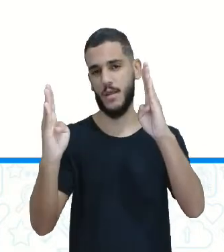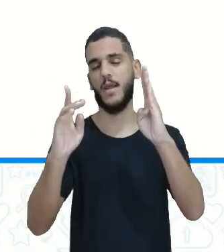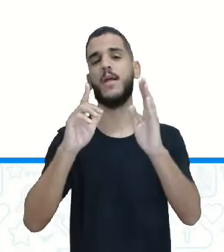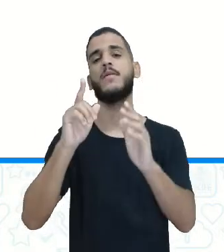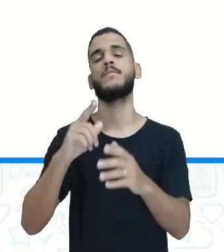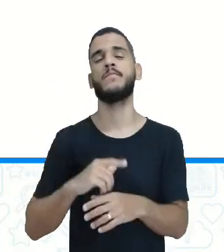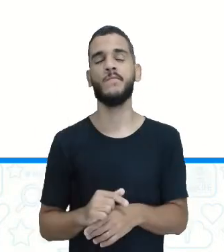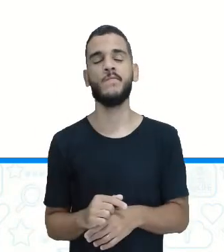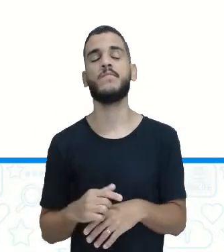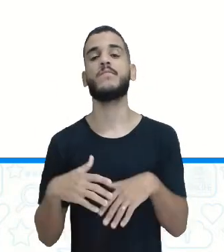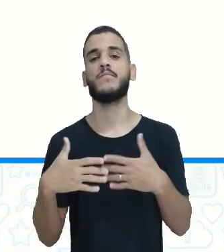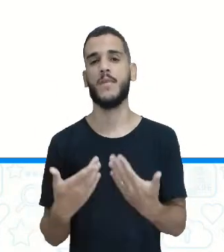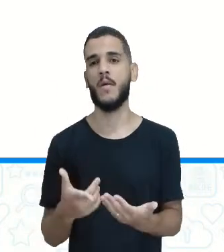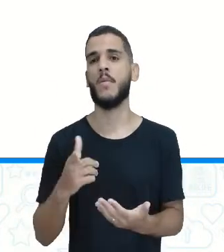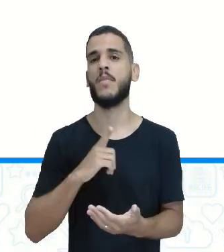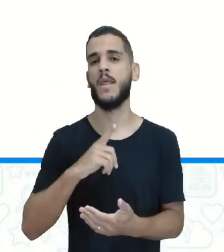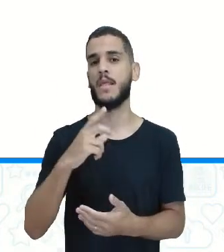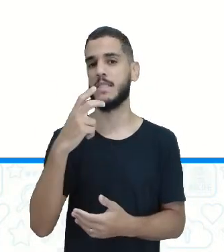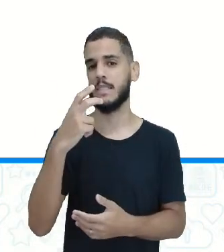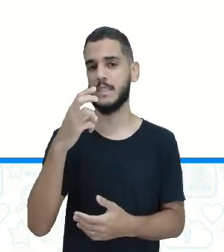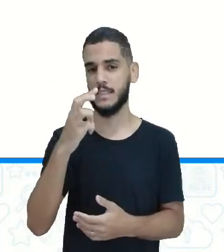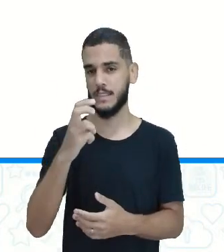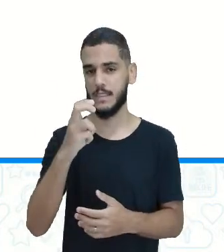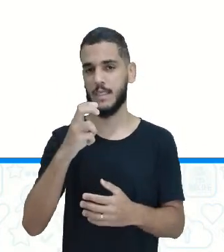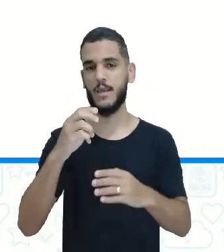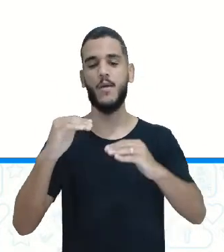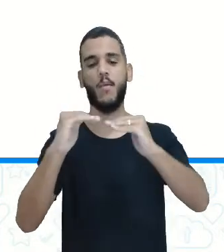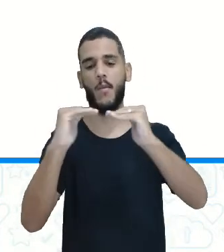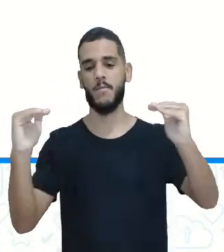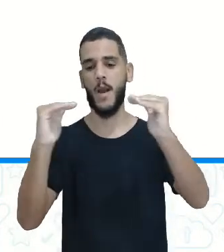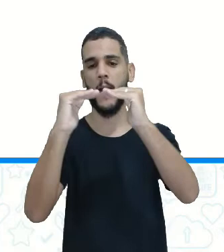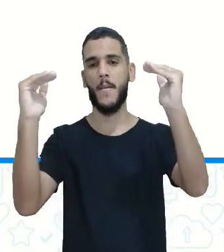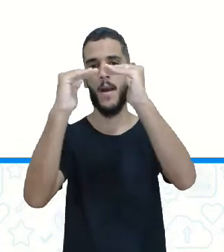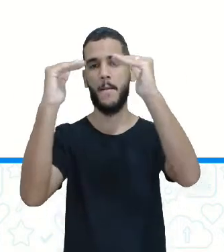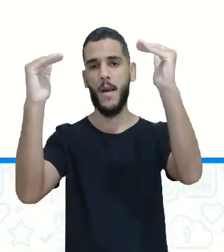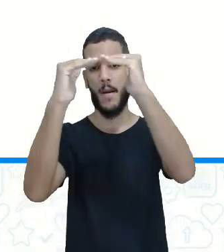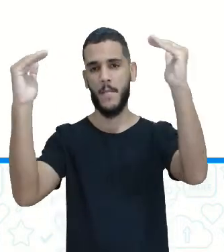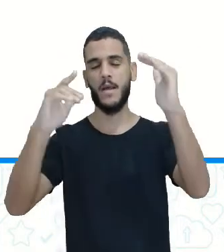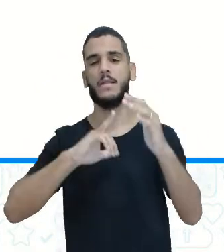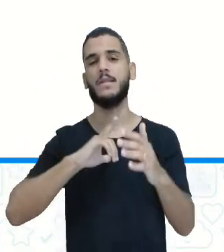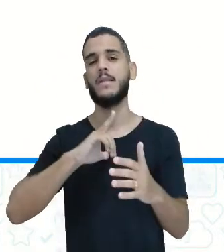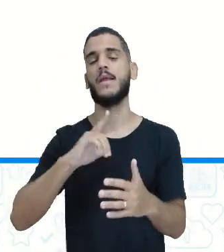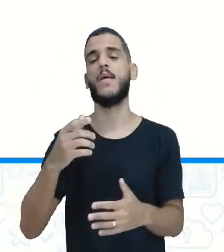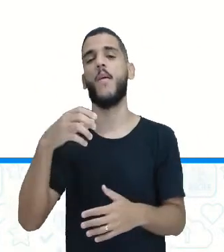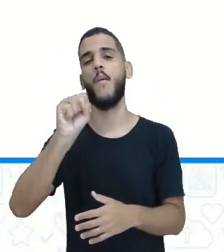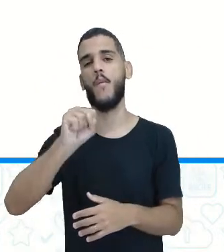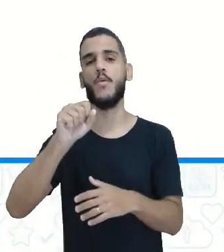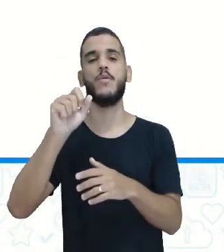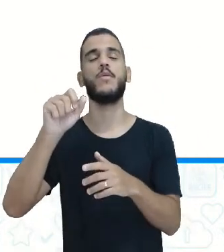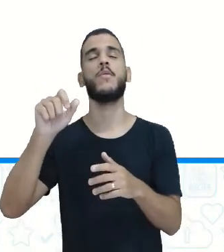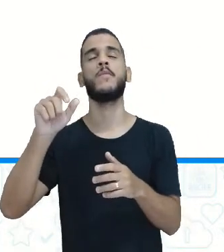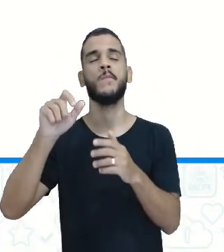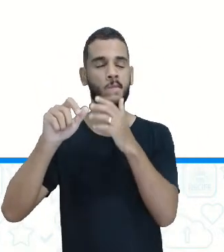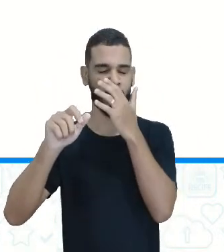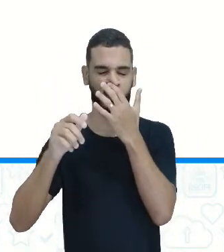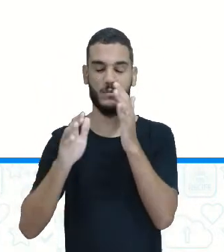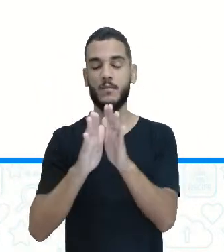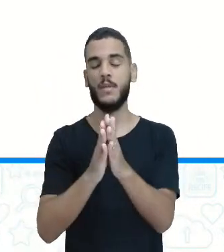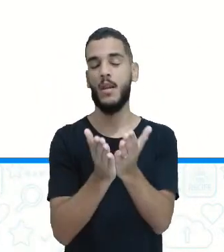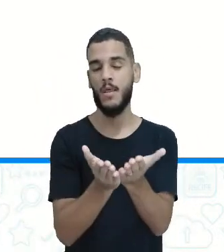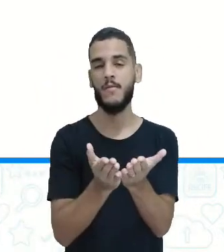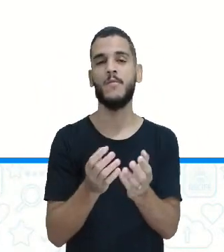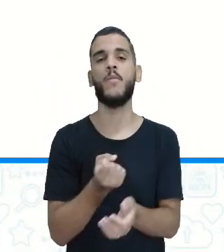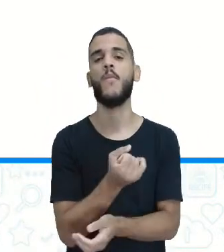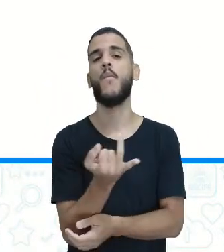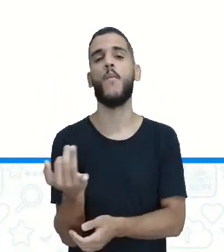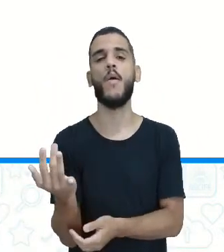prateleiras. Em cada prateleira cabem 8 livros. Quantos livros a estante